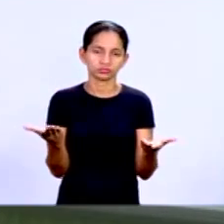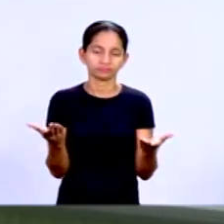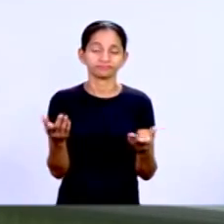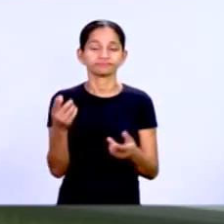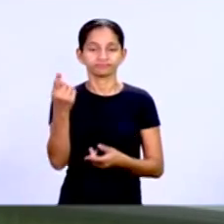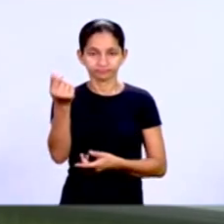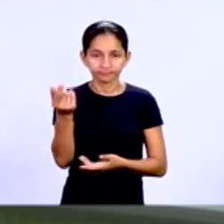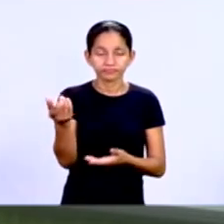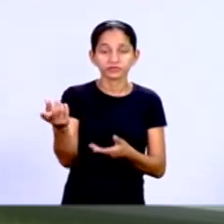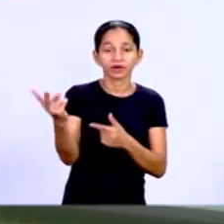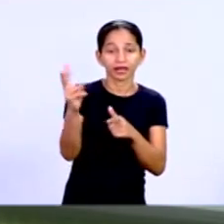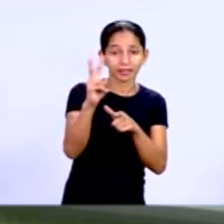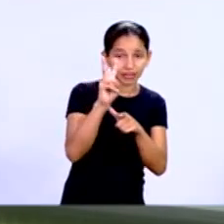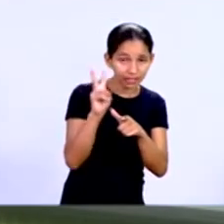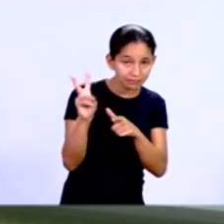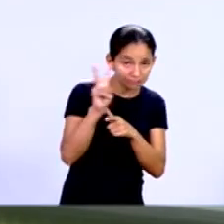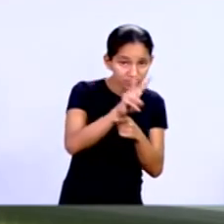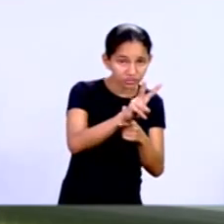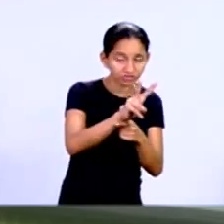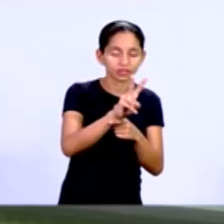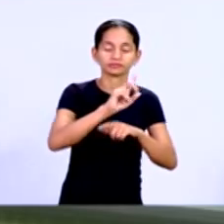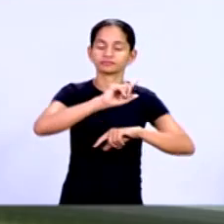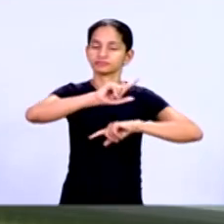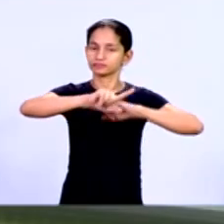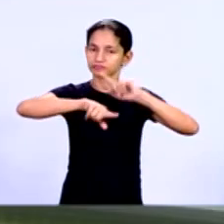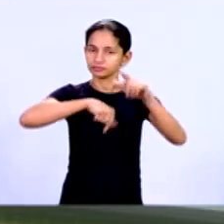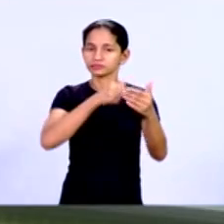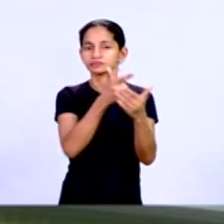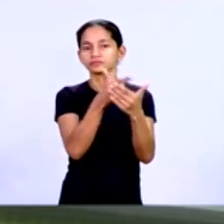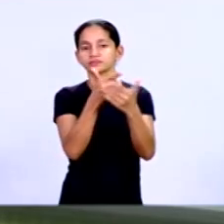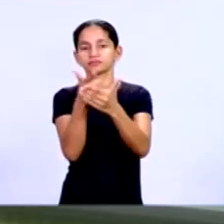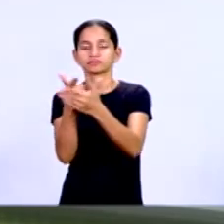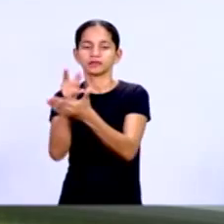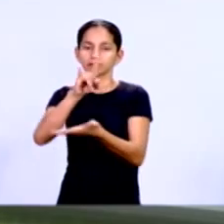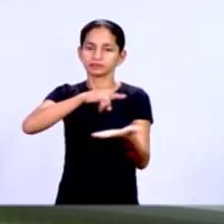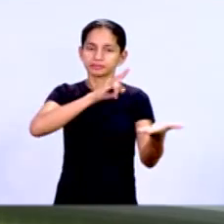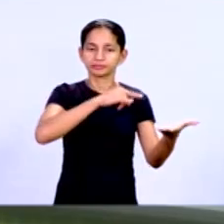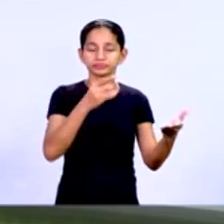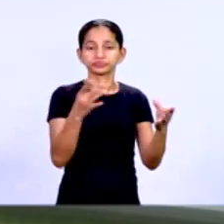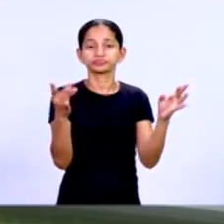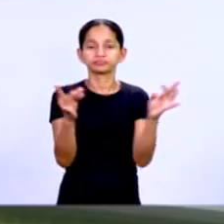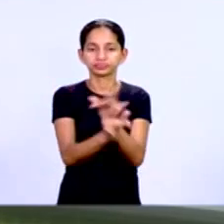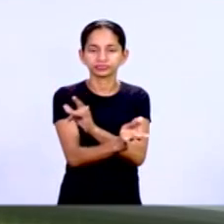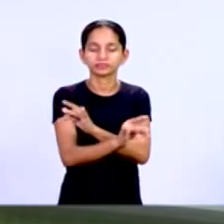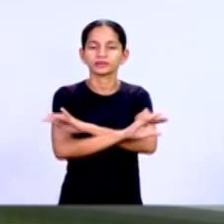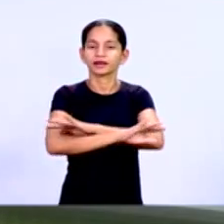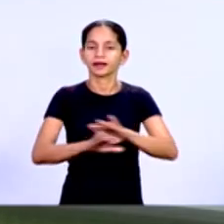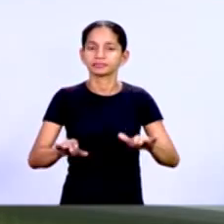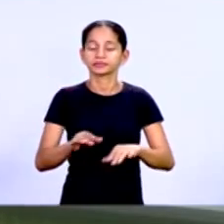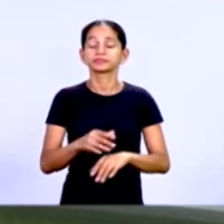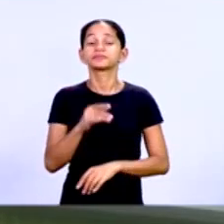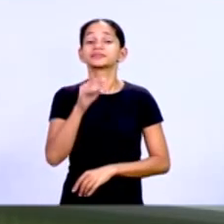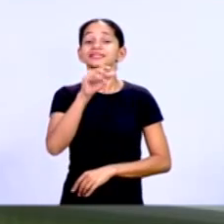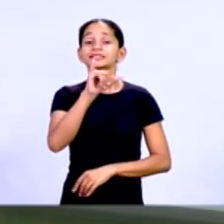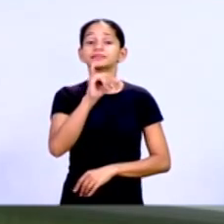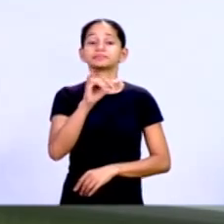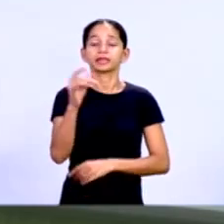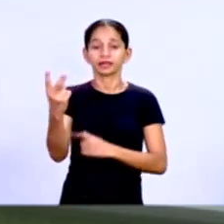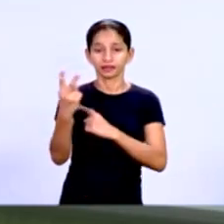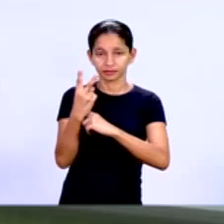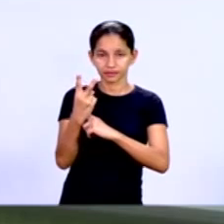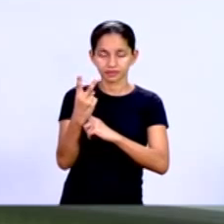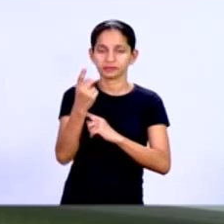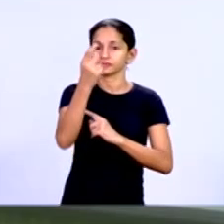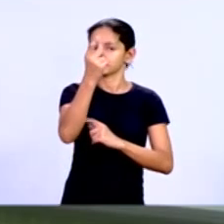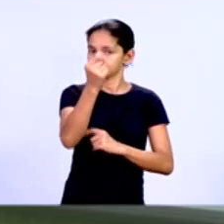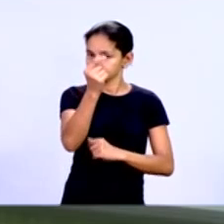vai fazer as aplicações e vai começar a fazer pagamentos, né? Lembrando que quando se pega um capital no mercado